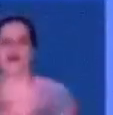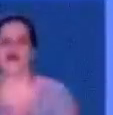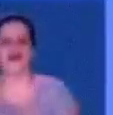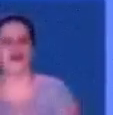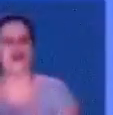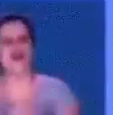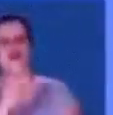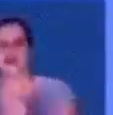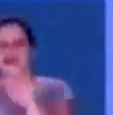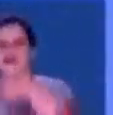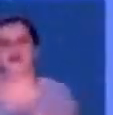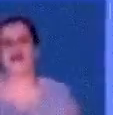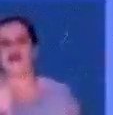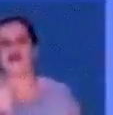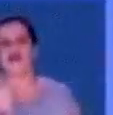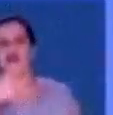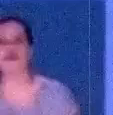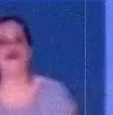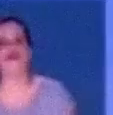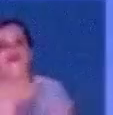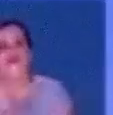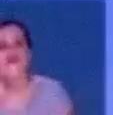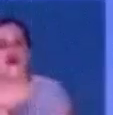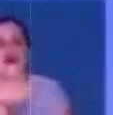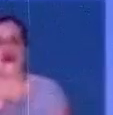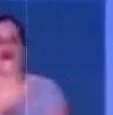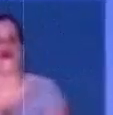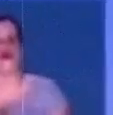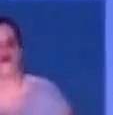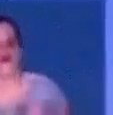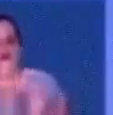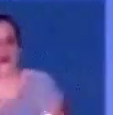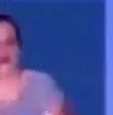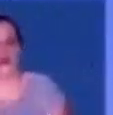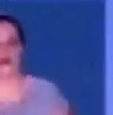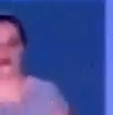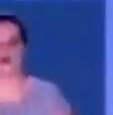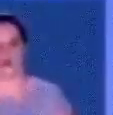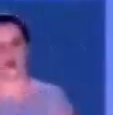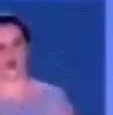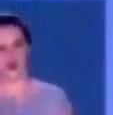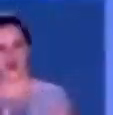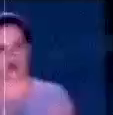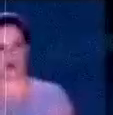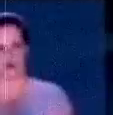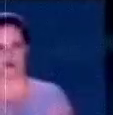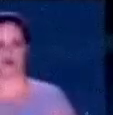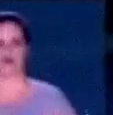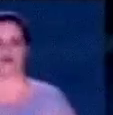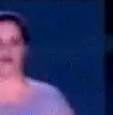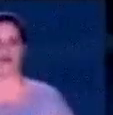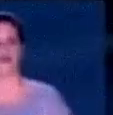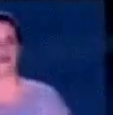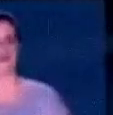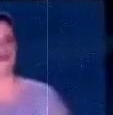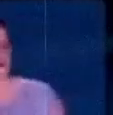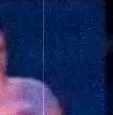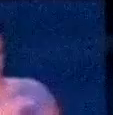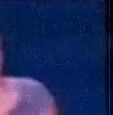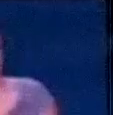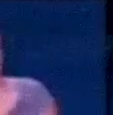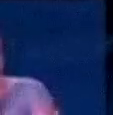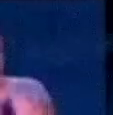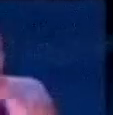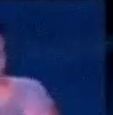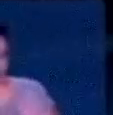com aqueles que não tiveram a oportunidade. Débora Bergamasco. Candidato, o senhor é a favor